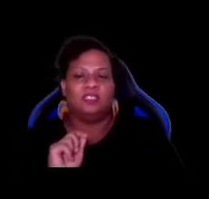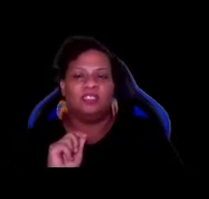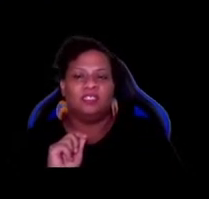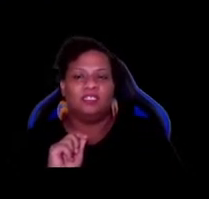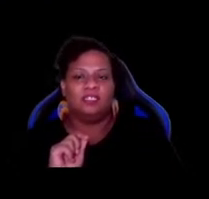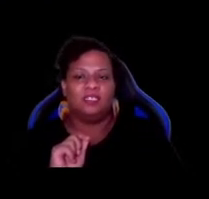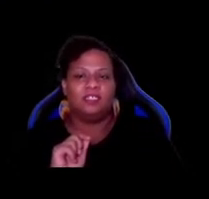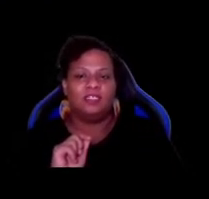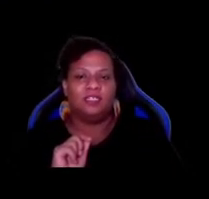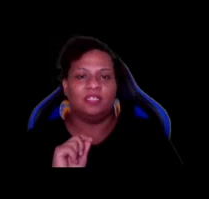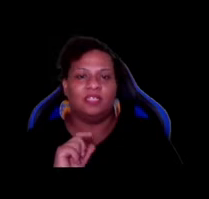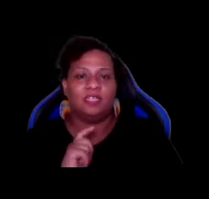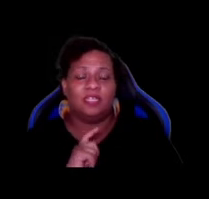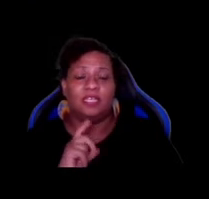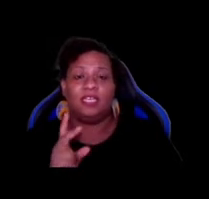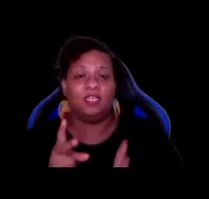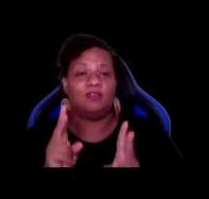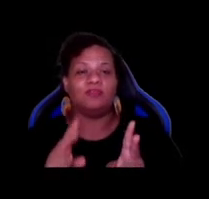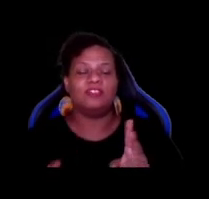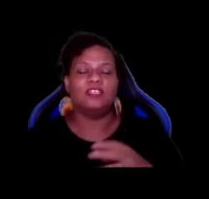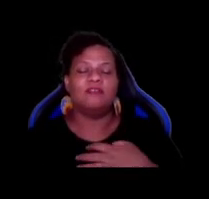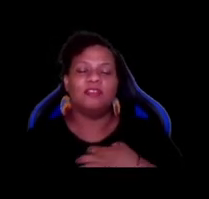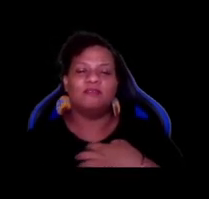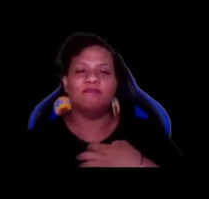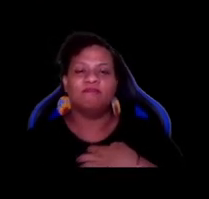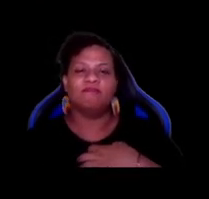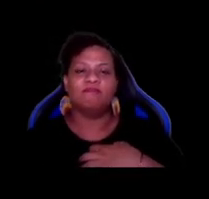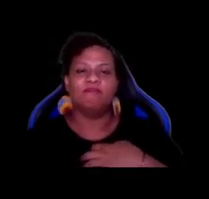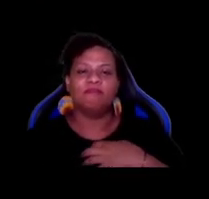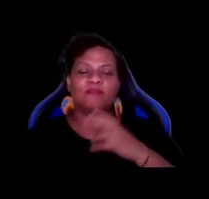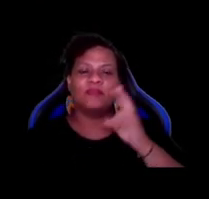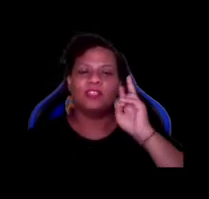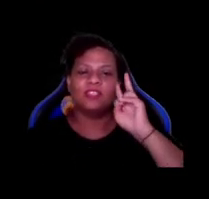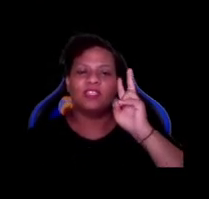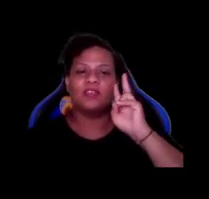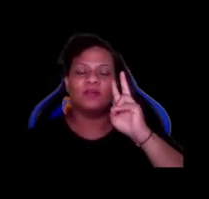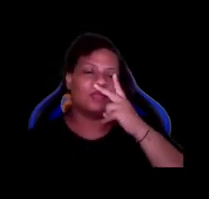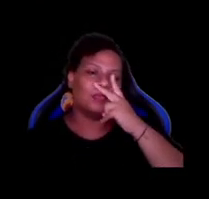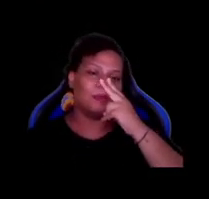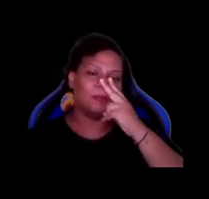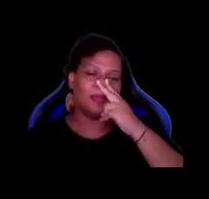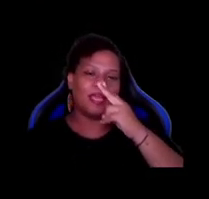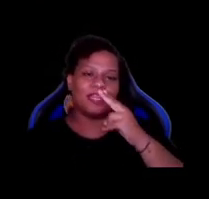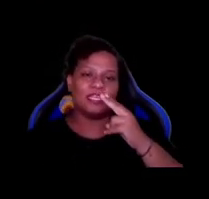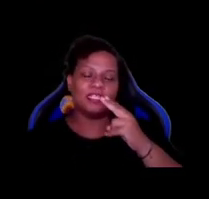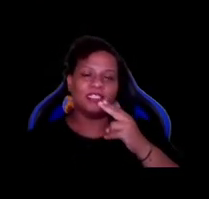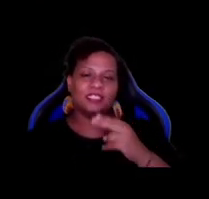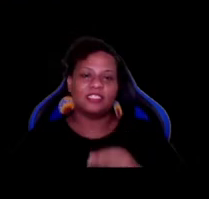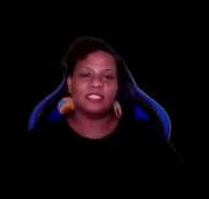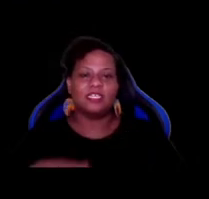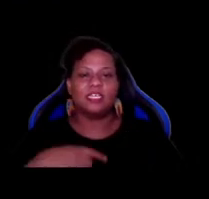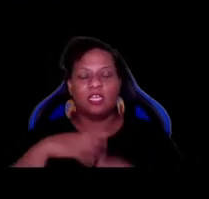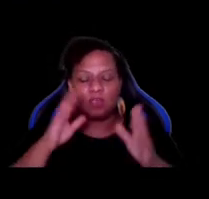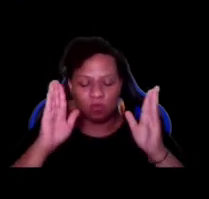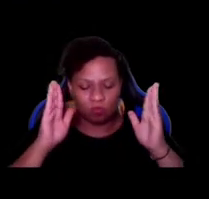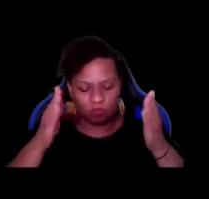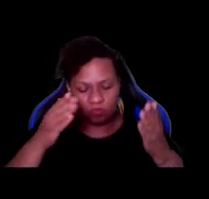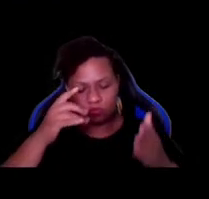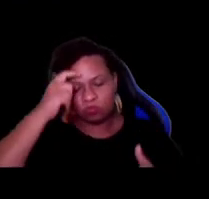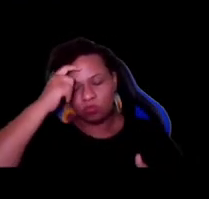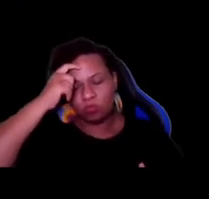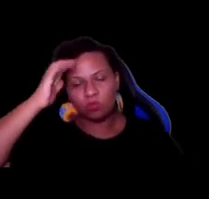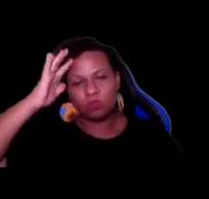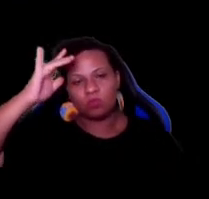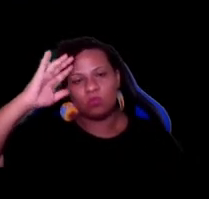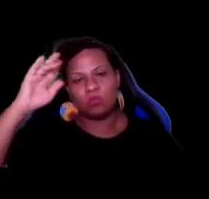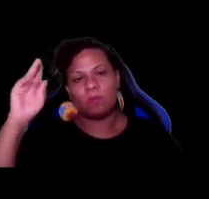eu me remeto a um estado de concentração que me leva à paz, que é o